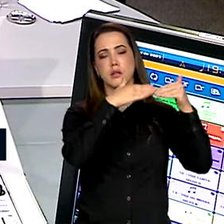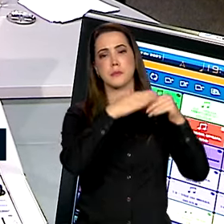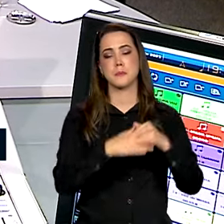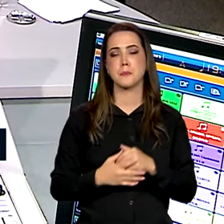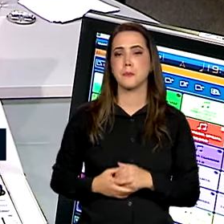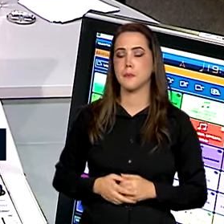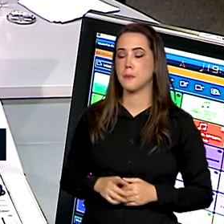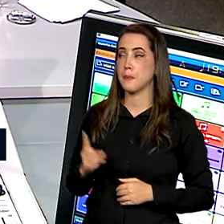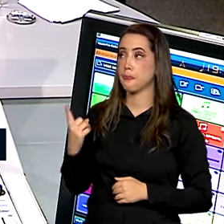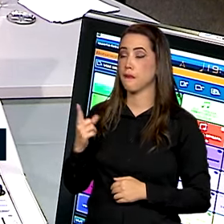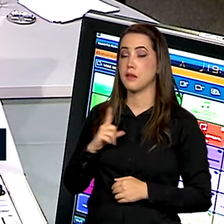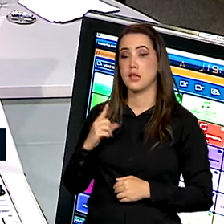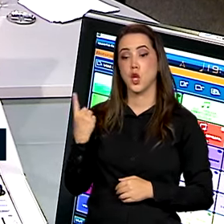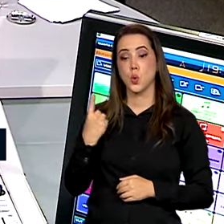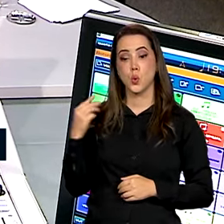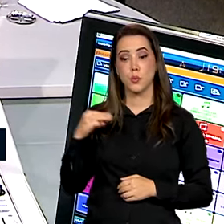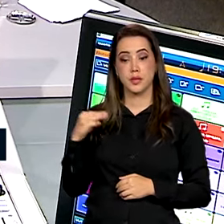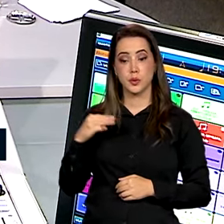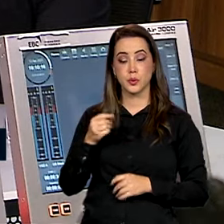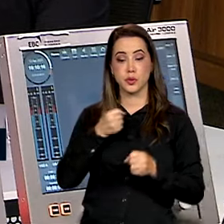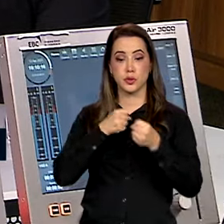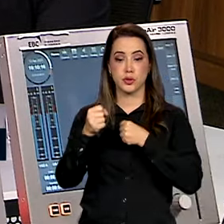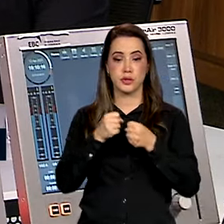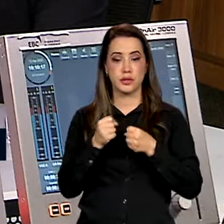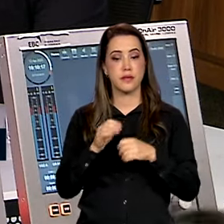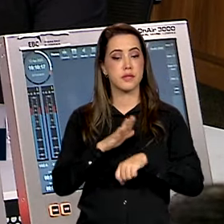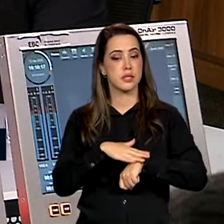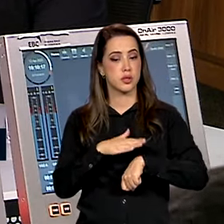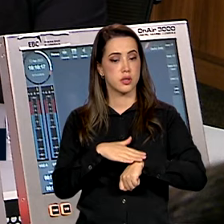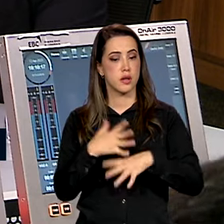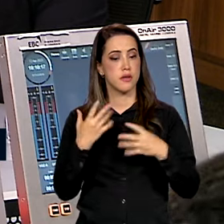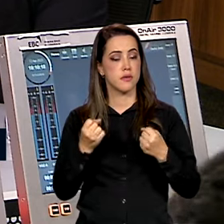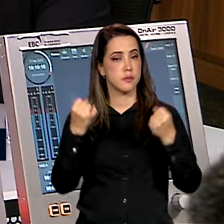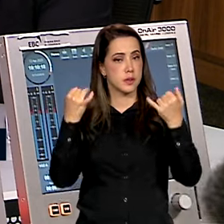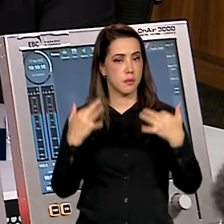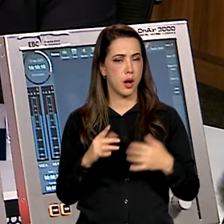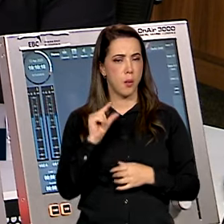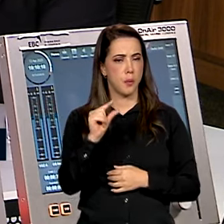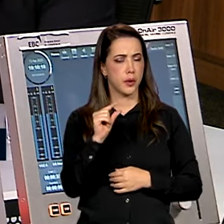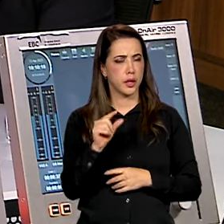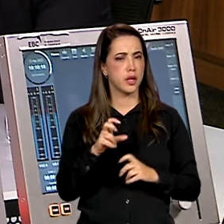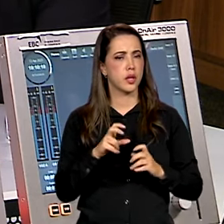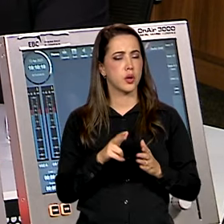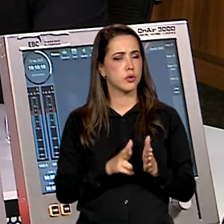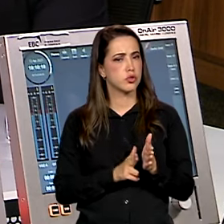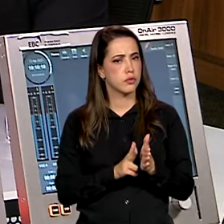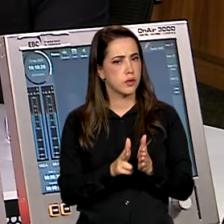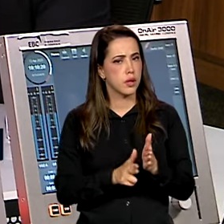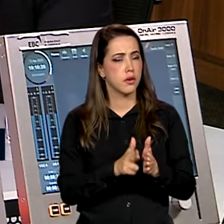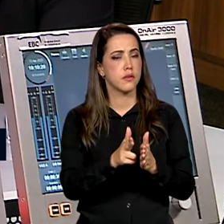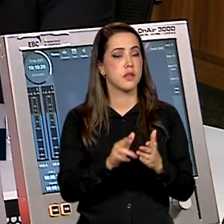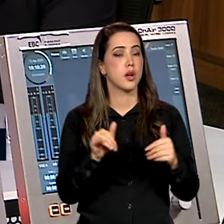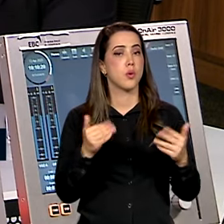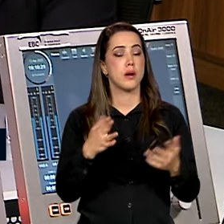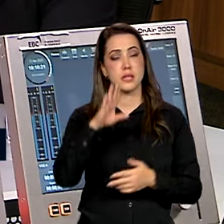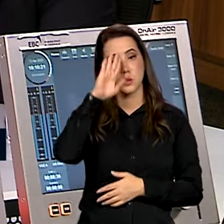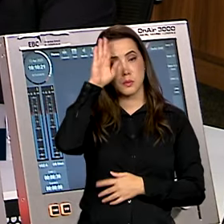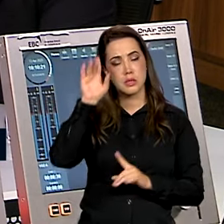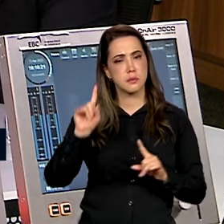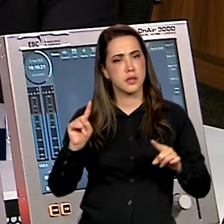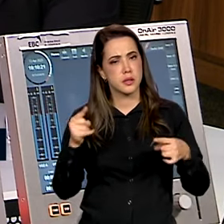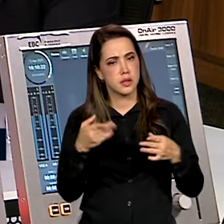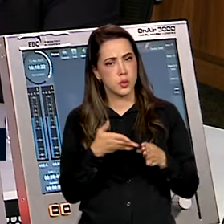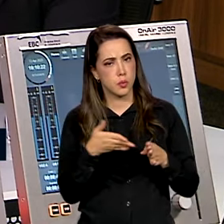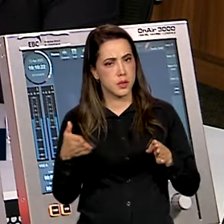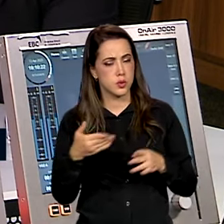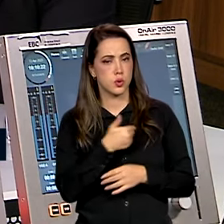vamos falar temos um minuto ainda de entrevista de tempo né Vamos falar um pouquinho de ferrovia Quais foram os principais desafios nesses primeiros meses